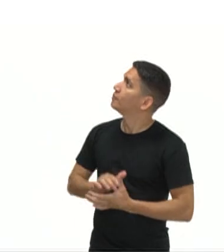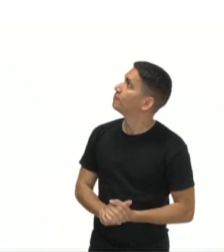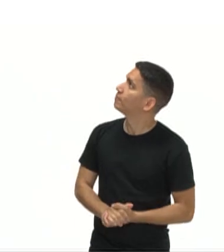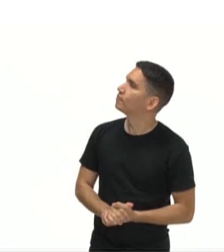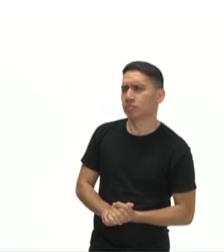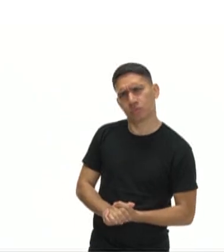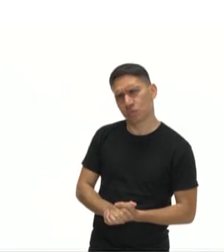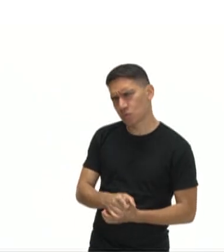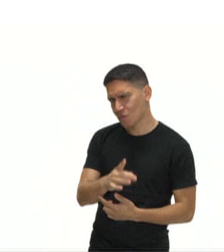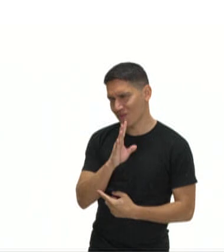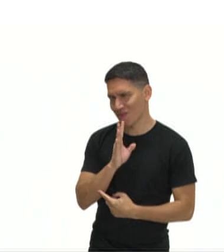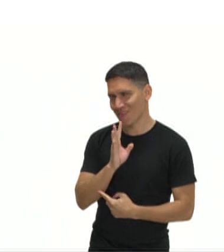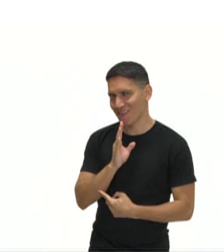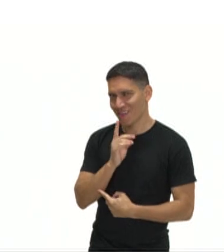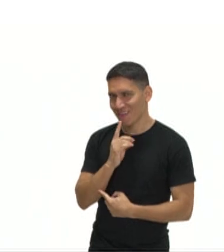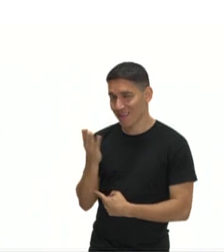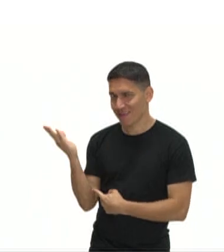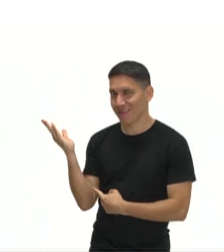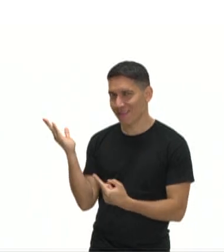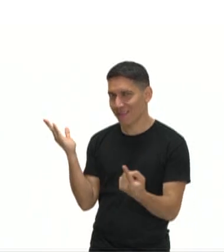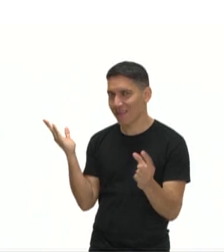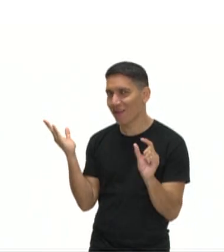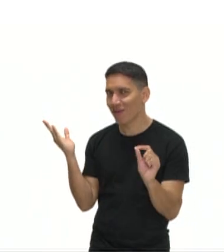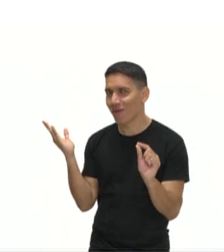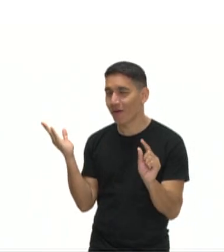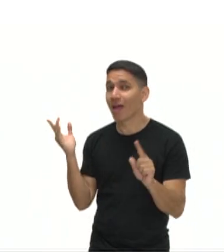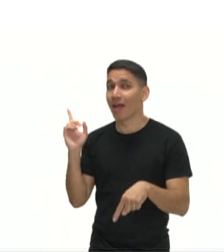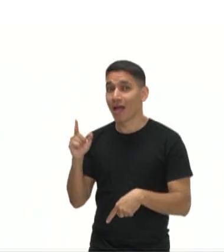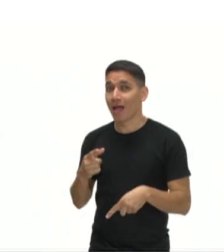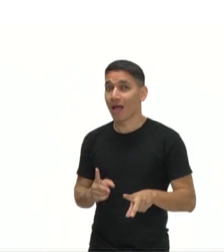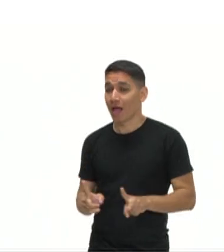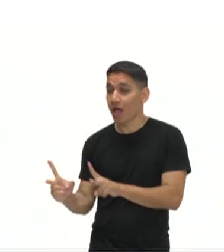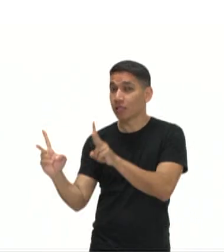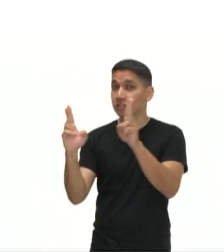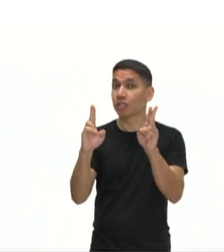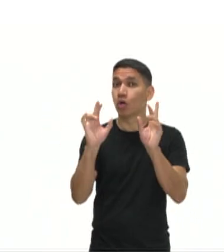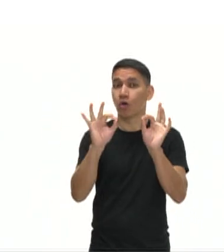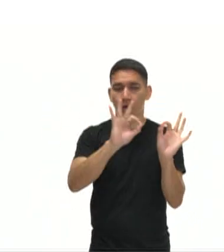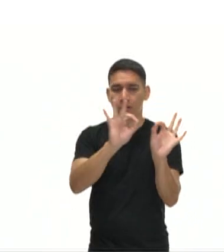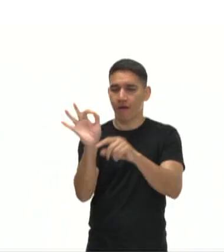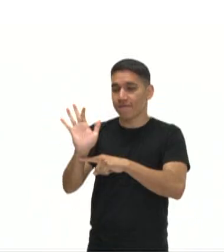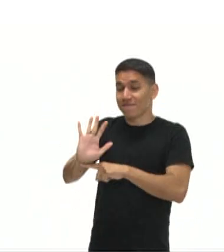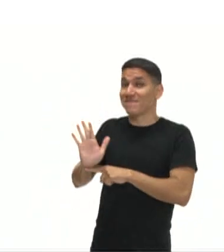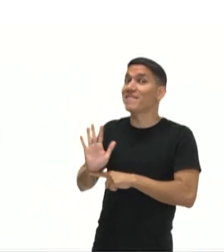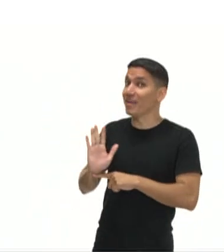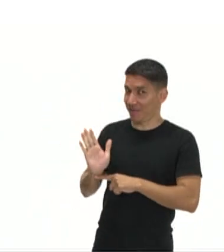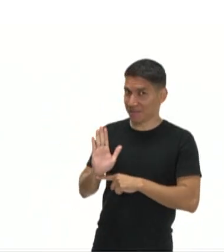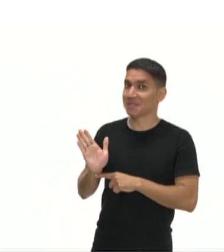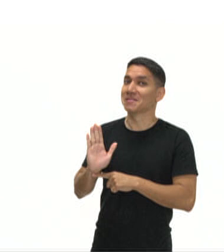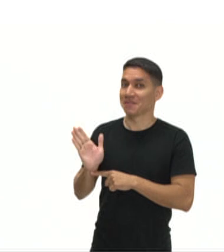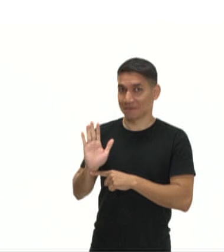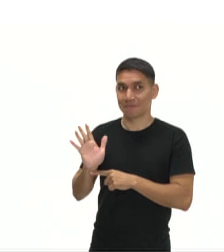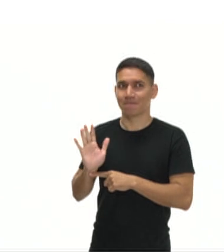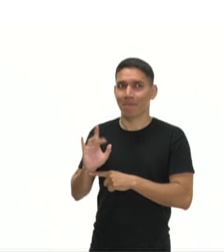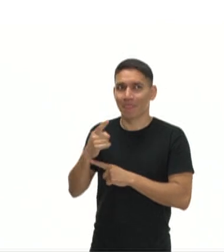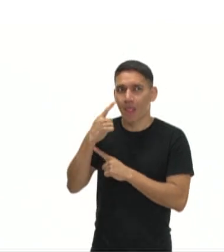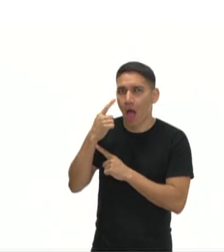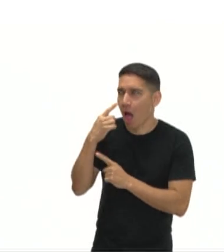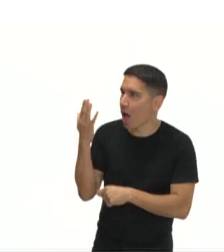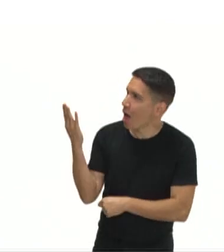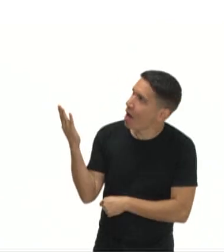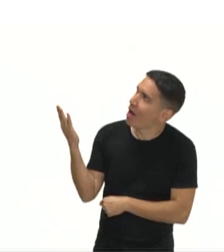Você reconhece? É um trecho de um vídeo, de um filme. Repare